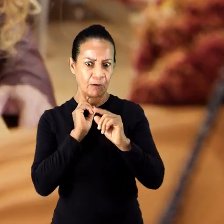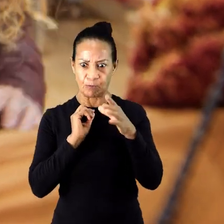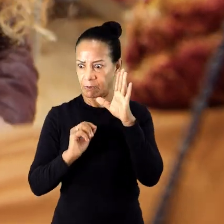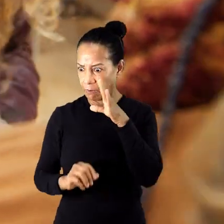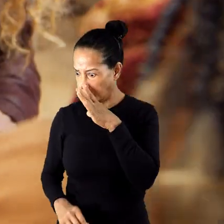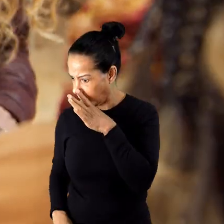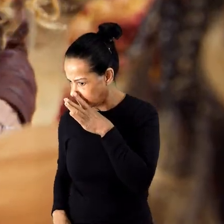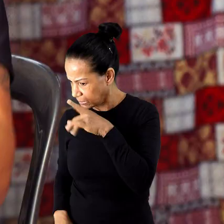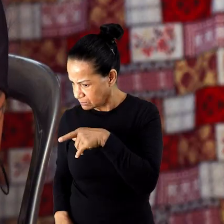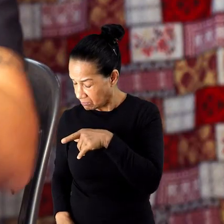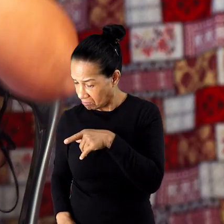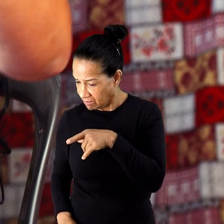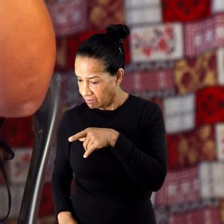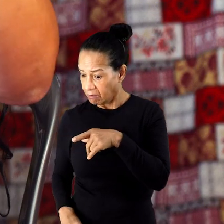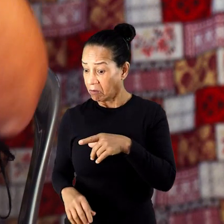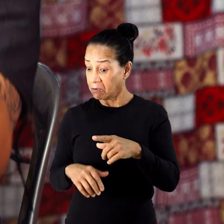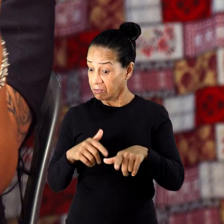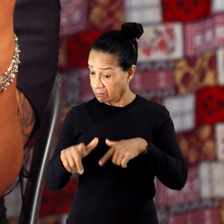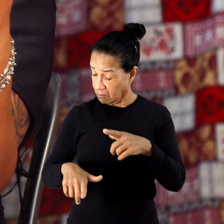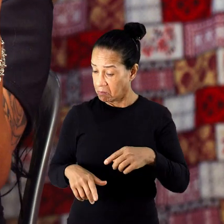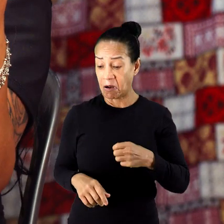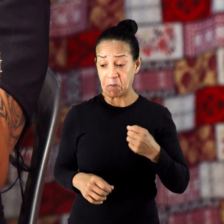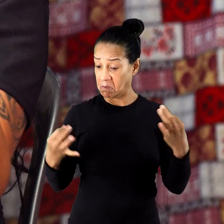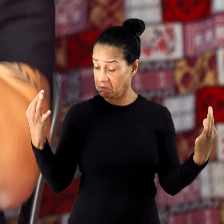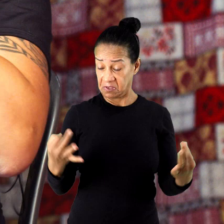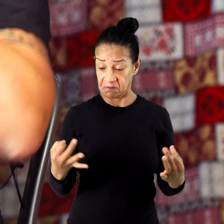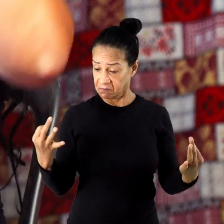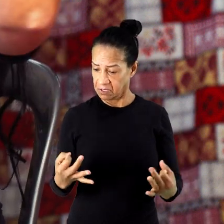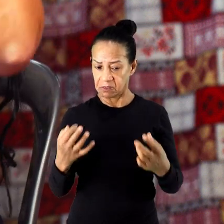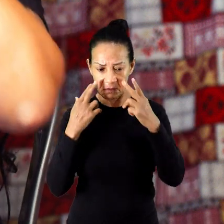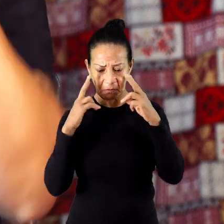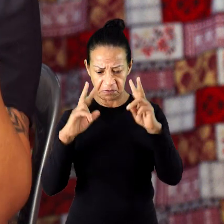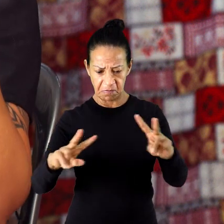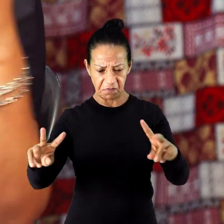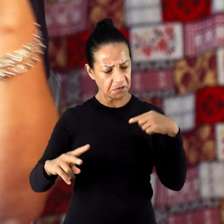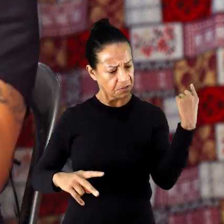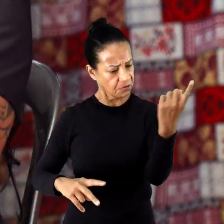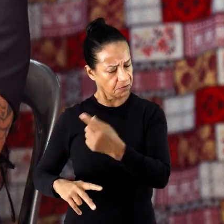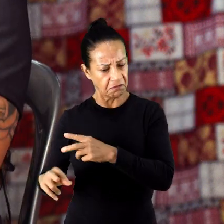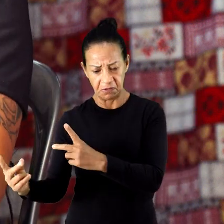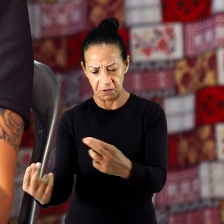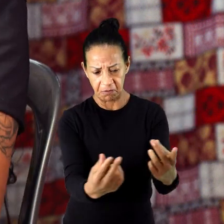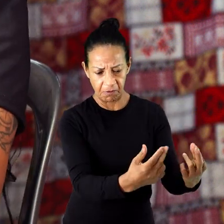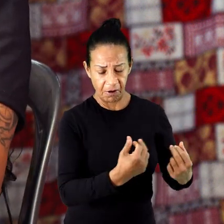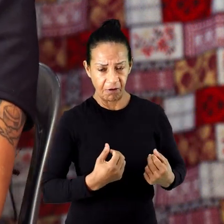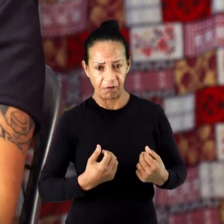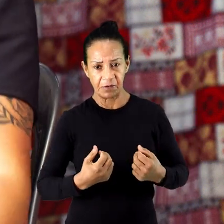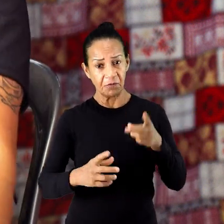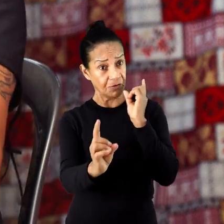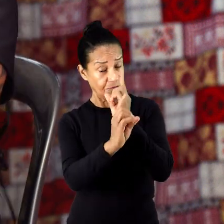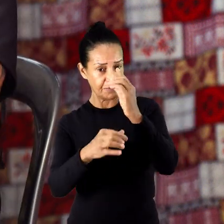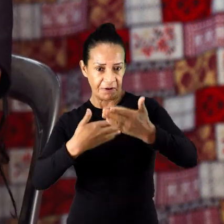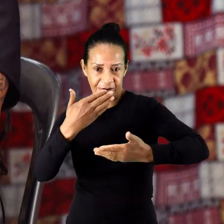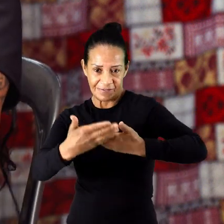que trabalho incrível. Eles têm a mesma visão da gente, assim, só que de pontos diferentes, e poder se encontrar e